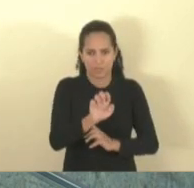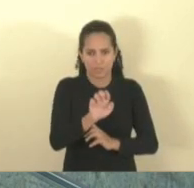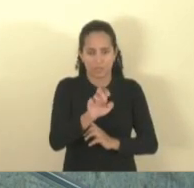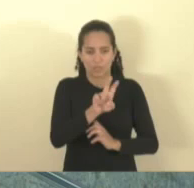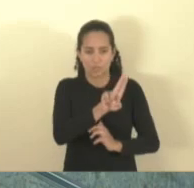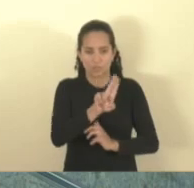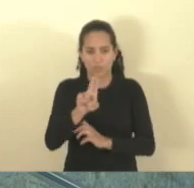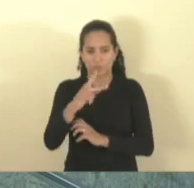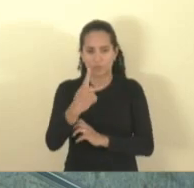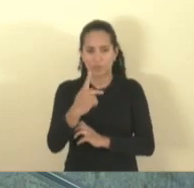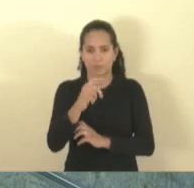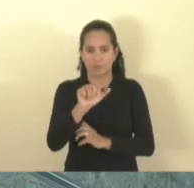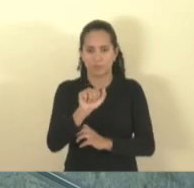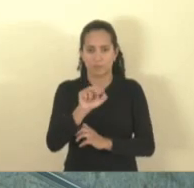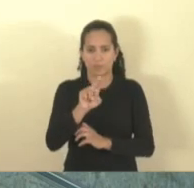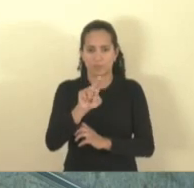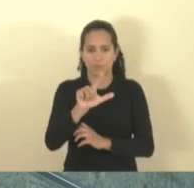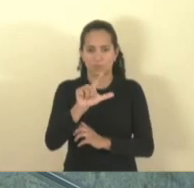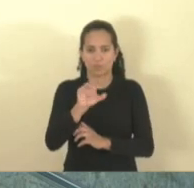Souza.